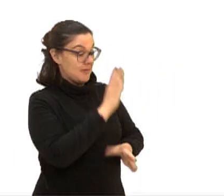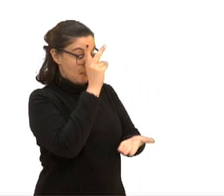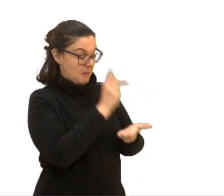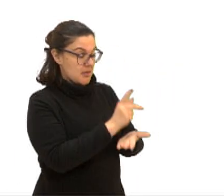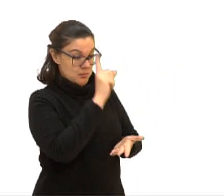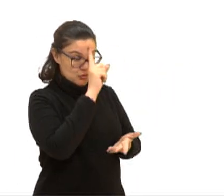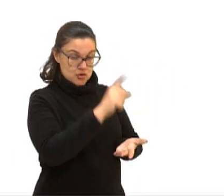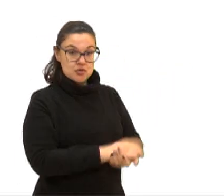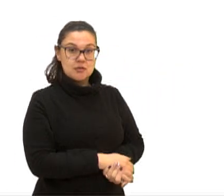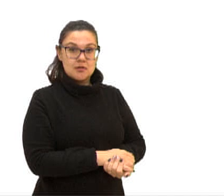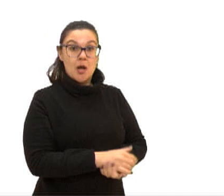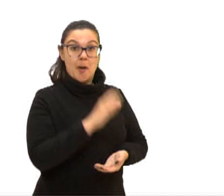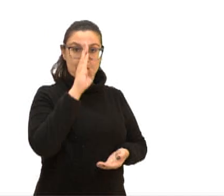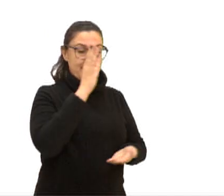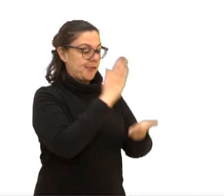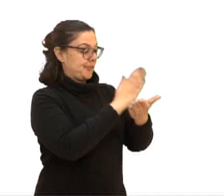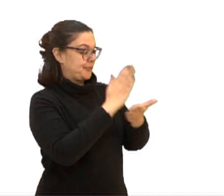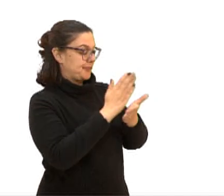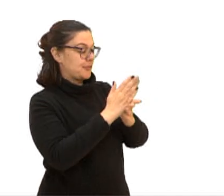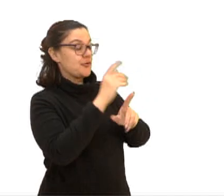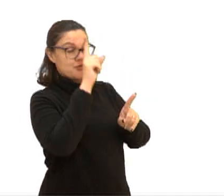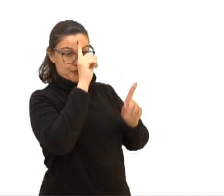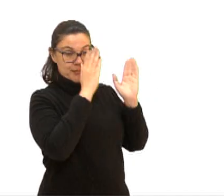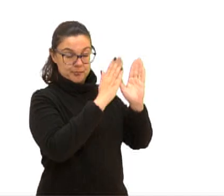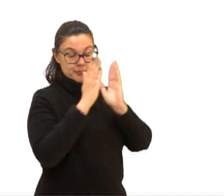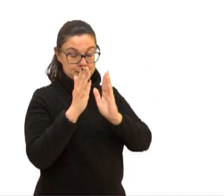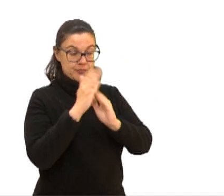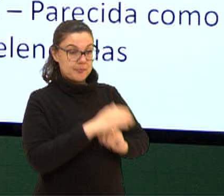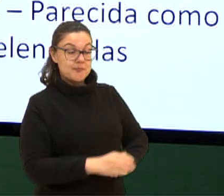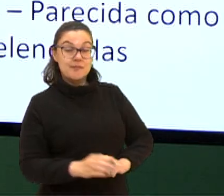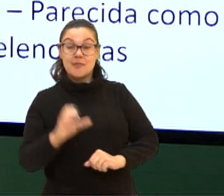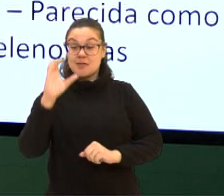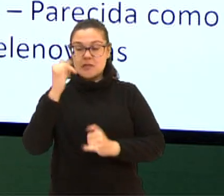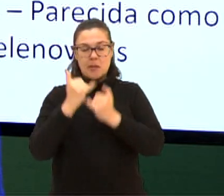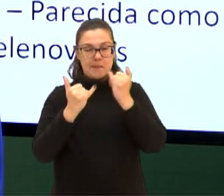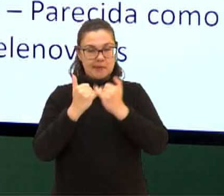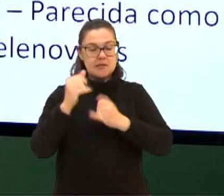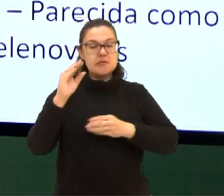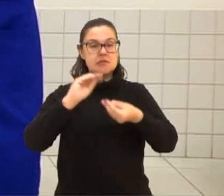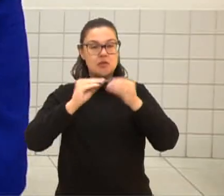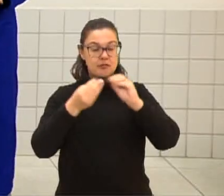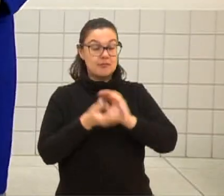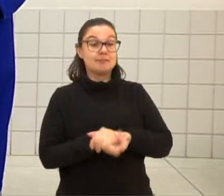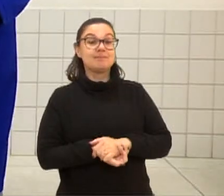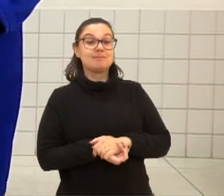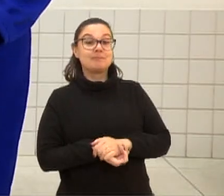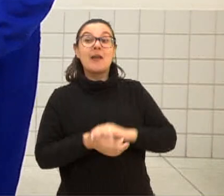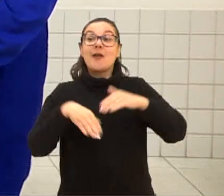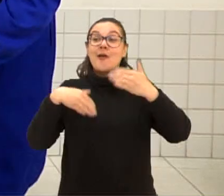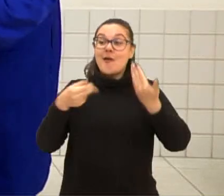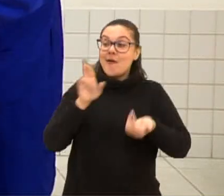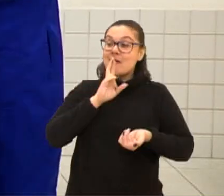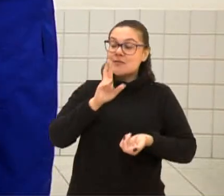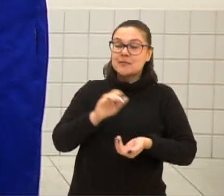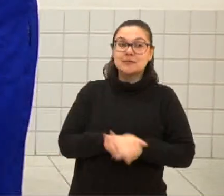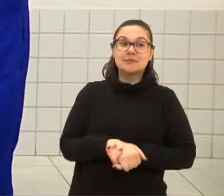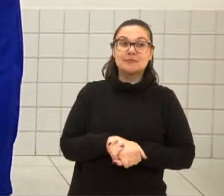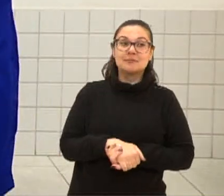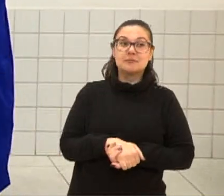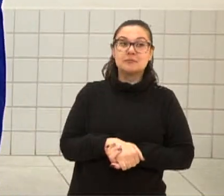B, era dividida em capítulos. C, parecida com as telenovelas. E aí, qual é a resposta correta?